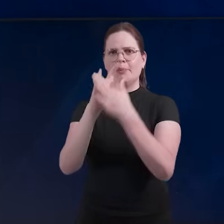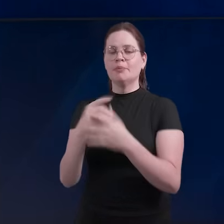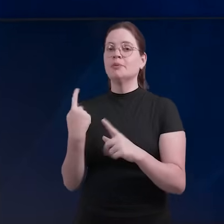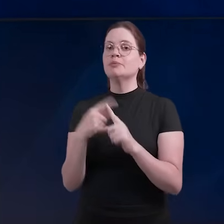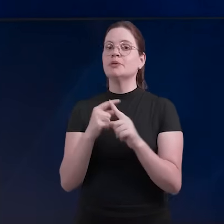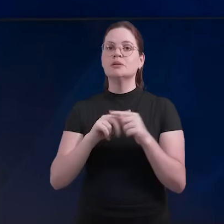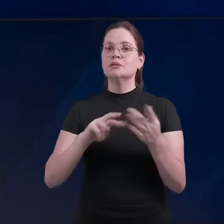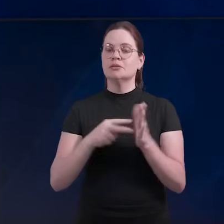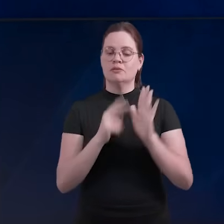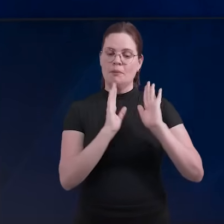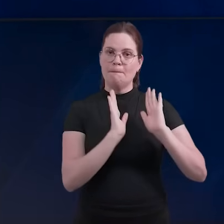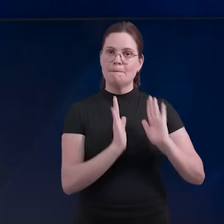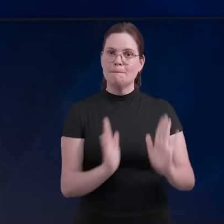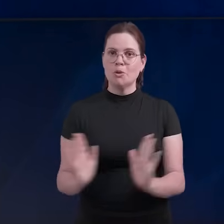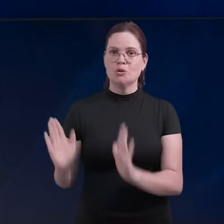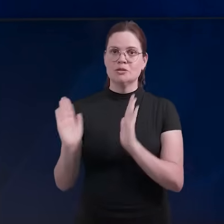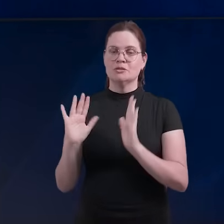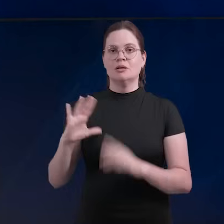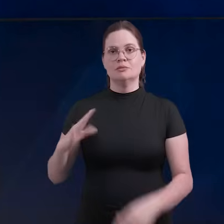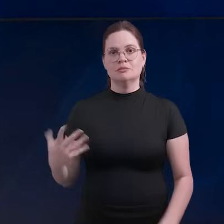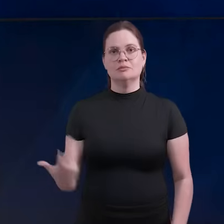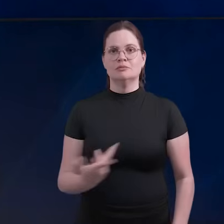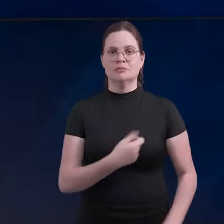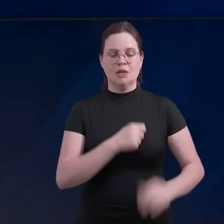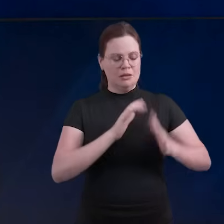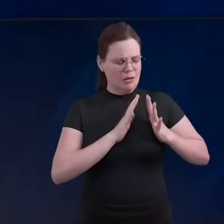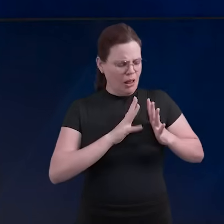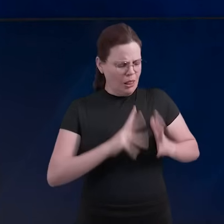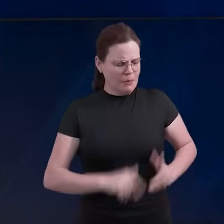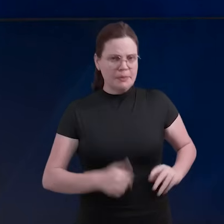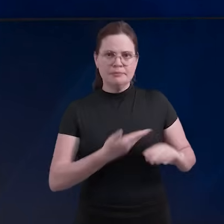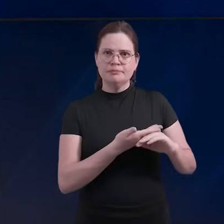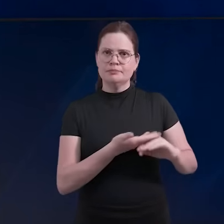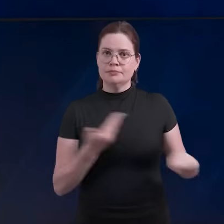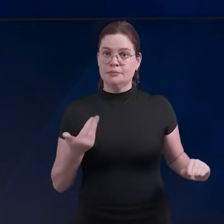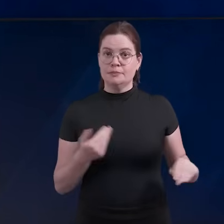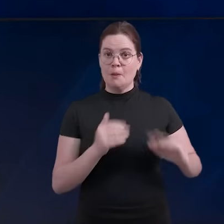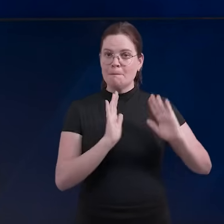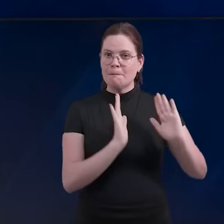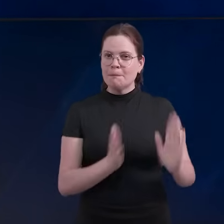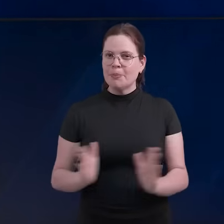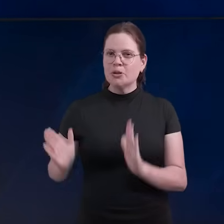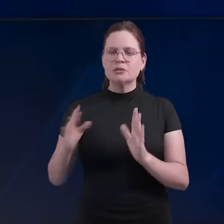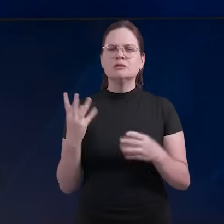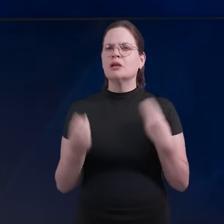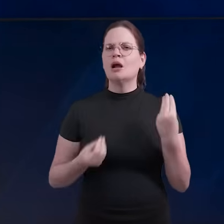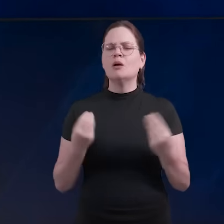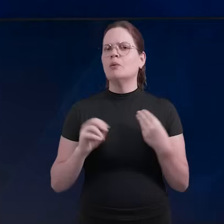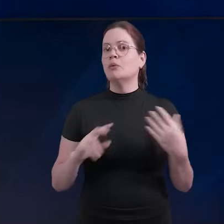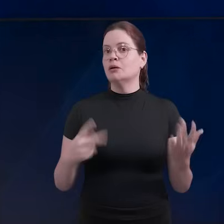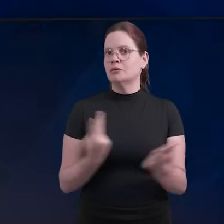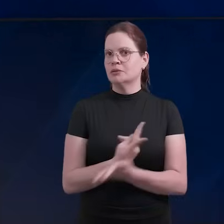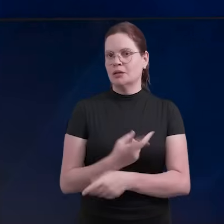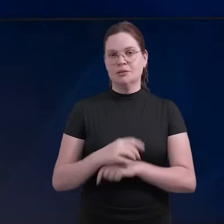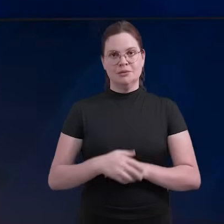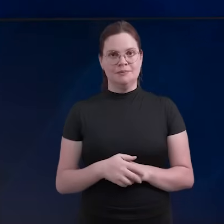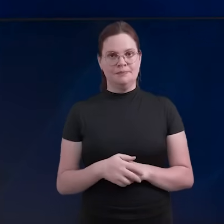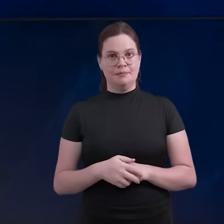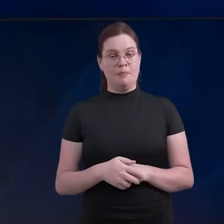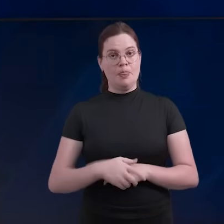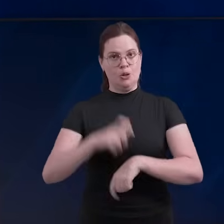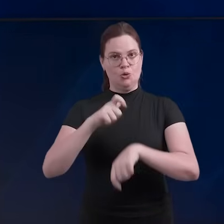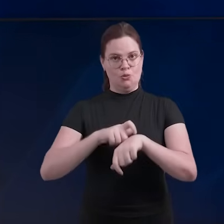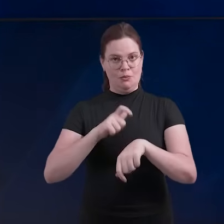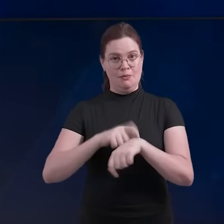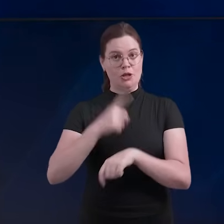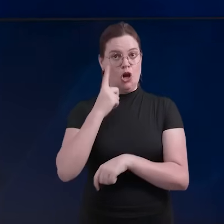estar agora no processo chamado processo de santificação. Esse processo de santificação ele se dá da seguinte maneira: